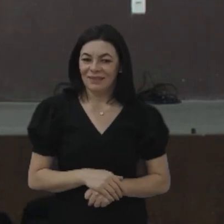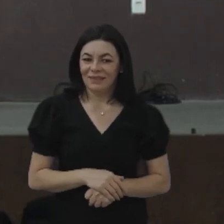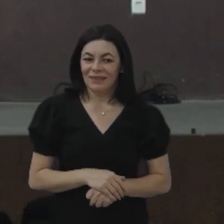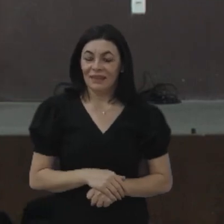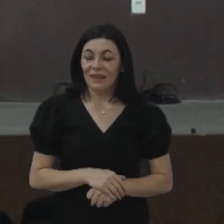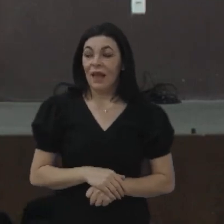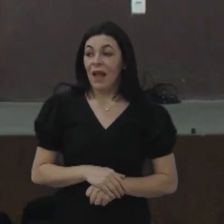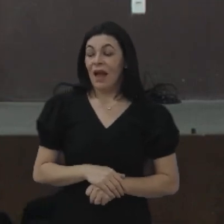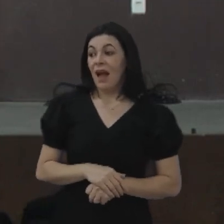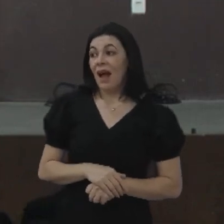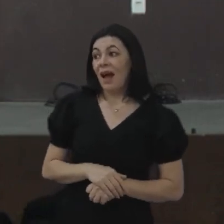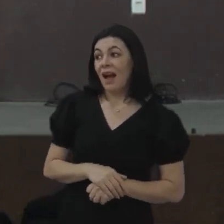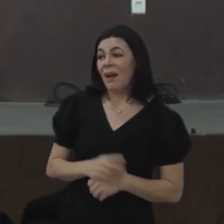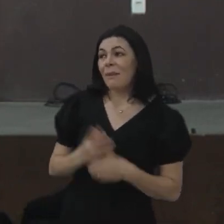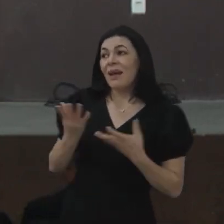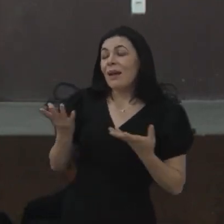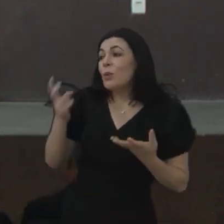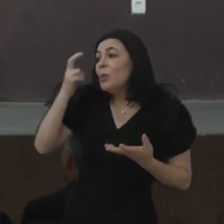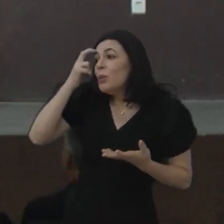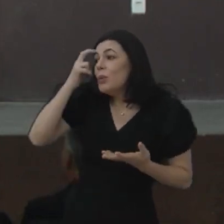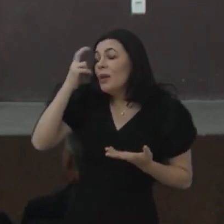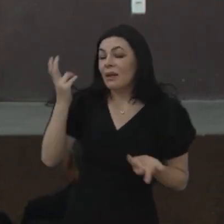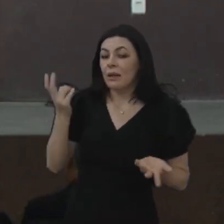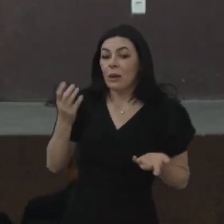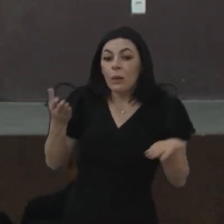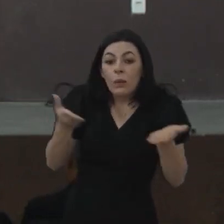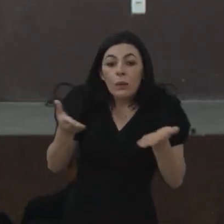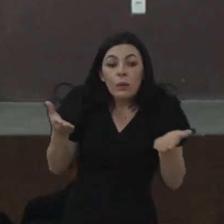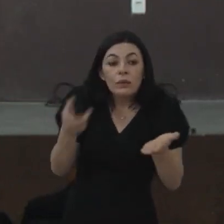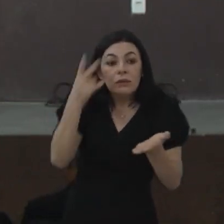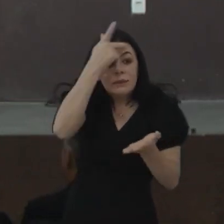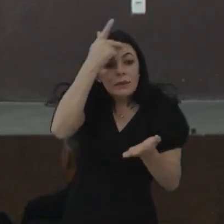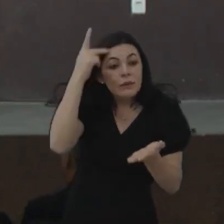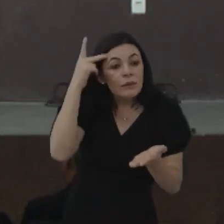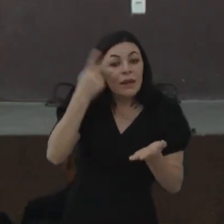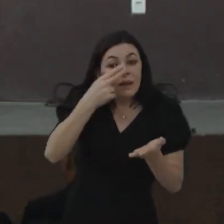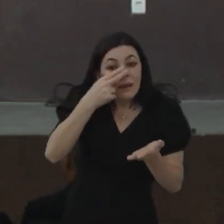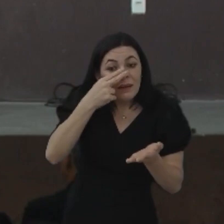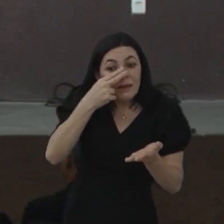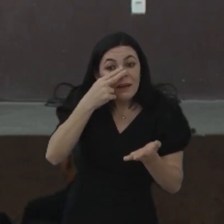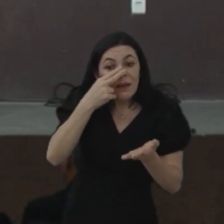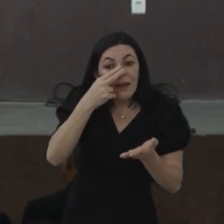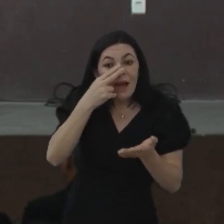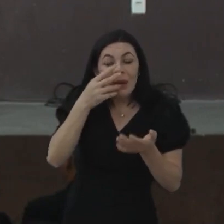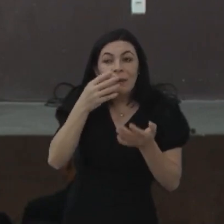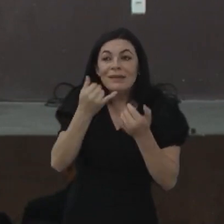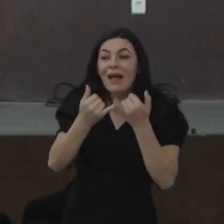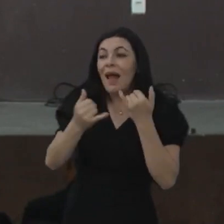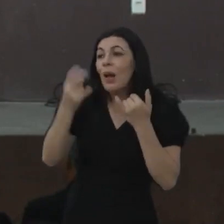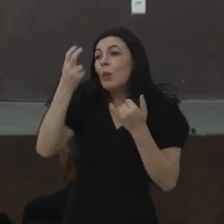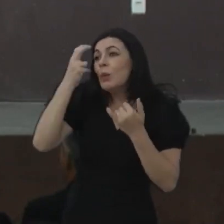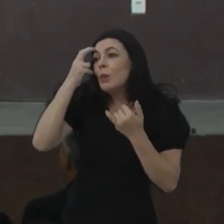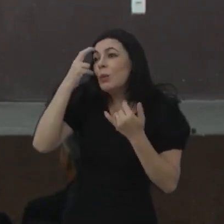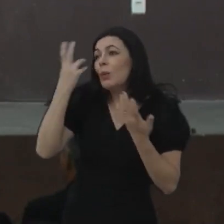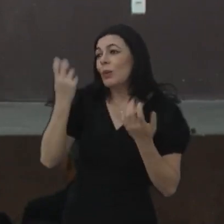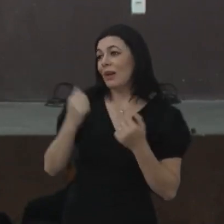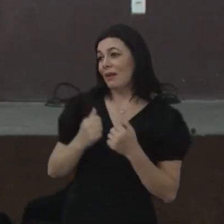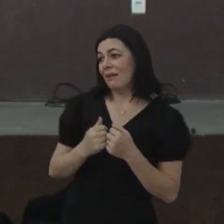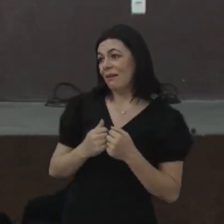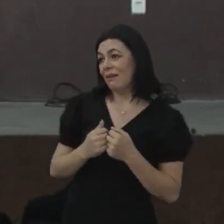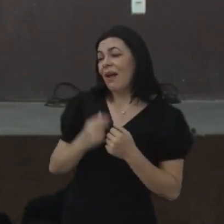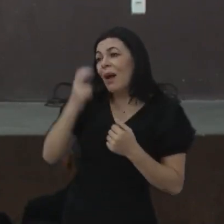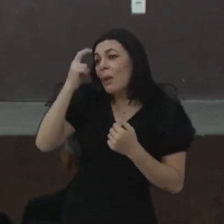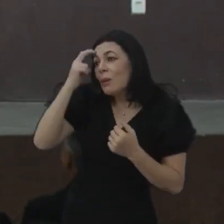Ah, mas é a cultura. Ou seja, o povo hoje, gente, hoje os crentes estão com essa onda de cultura. É a cultura. Redimir